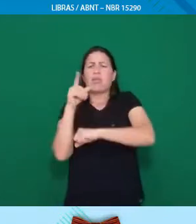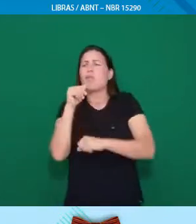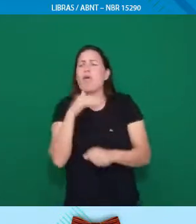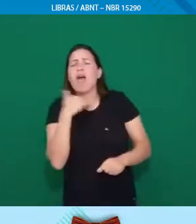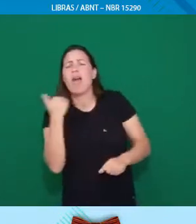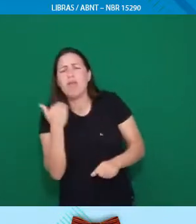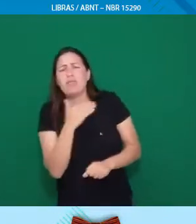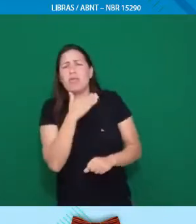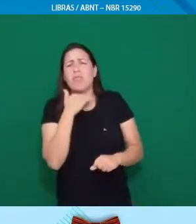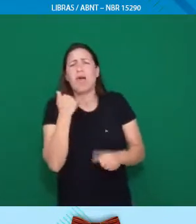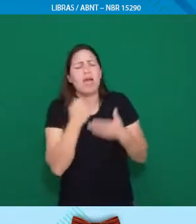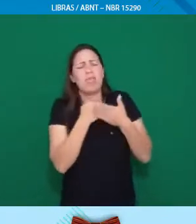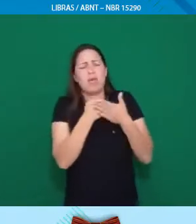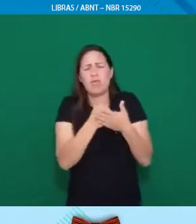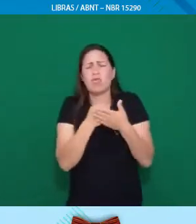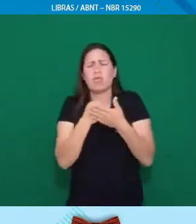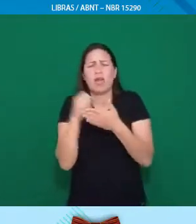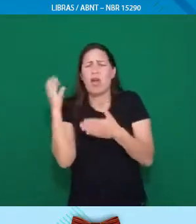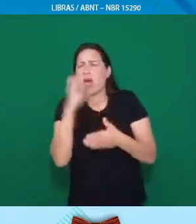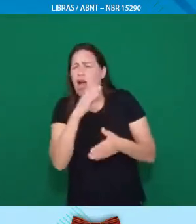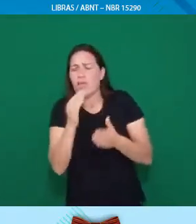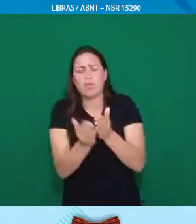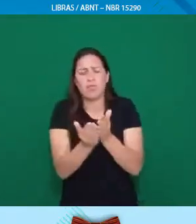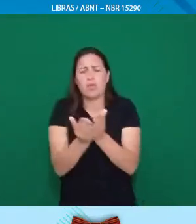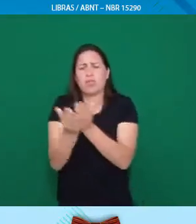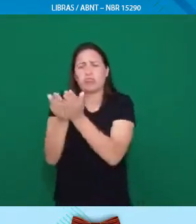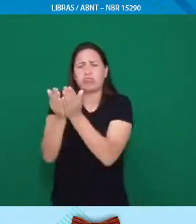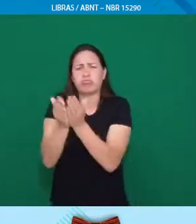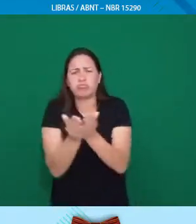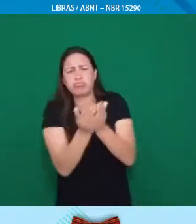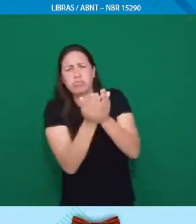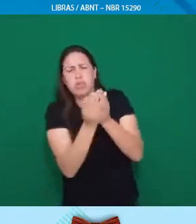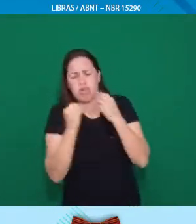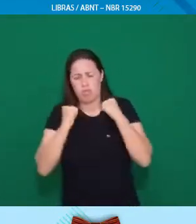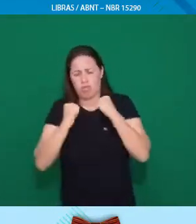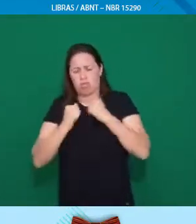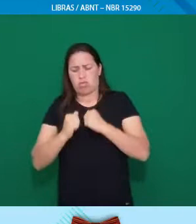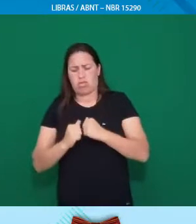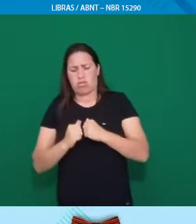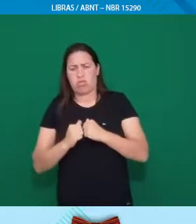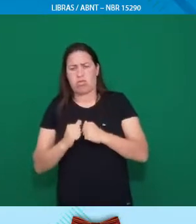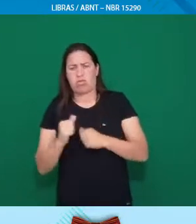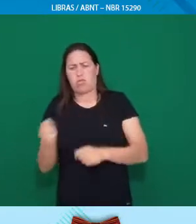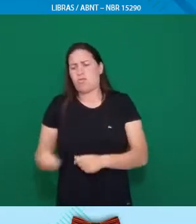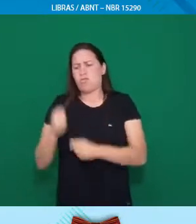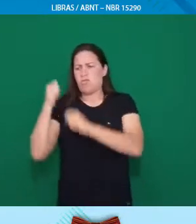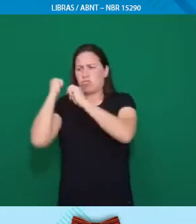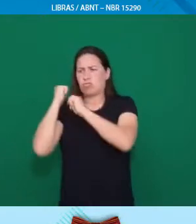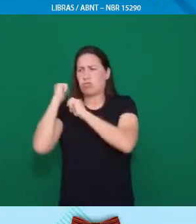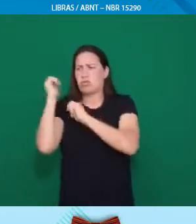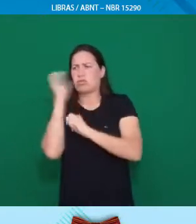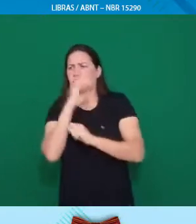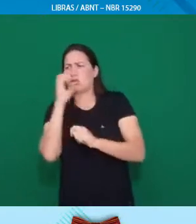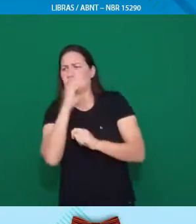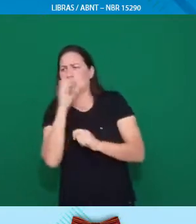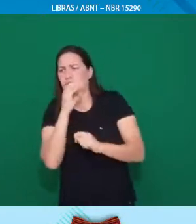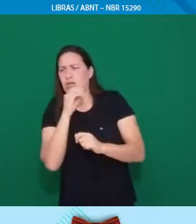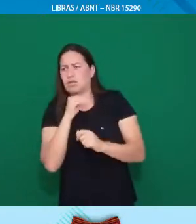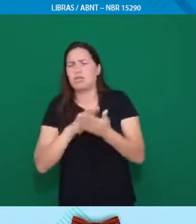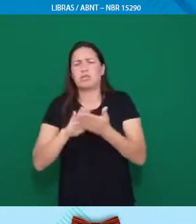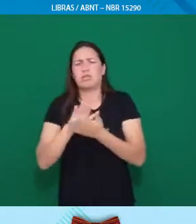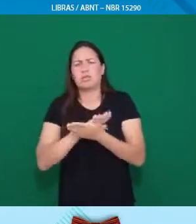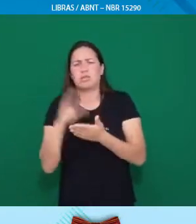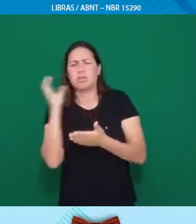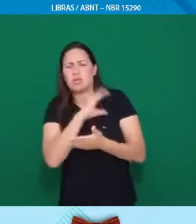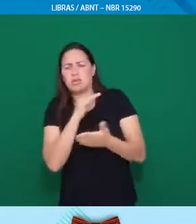povo estava se afogando aí rápido mesmo eu coloquei um colete e um Remo e sai bem louco não foi atrás de